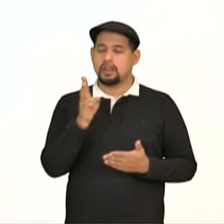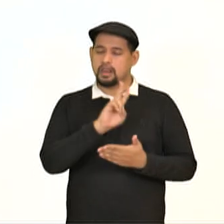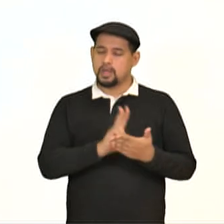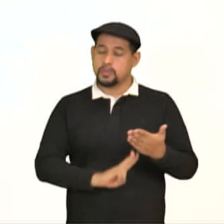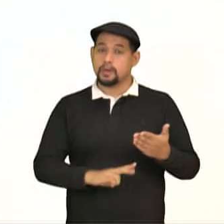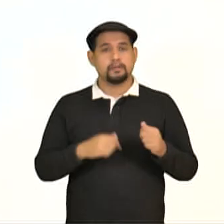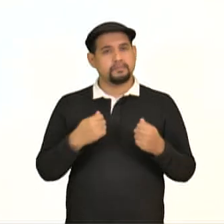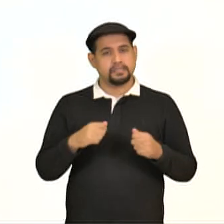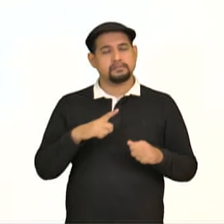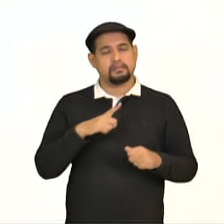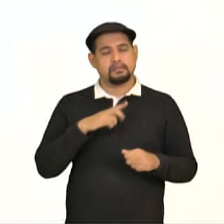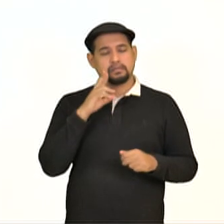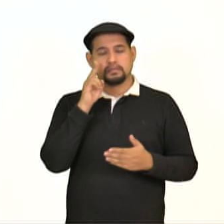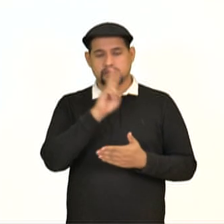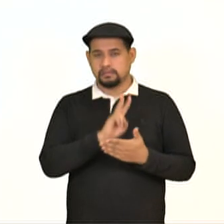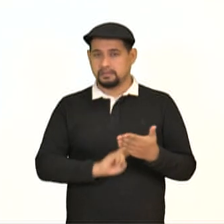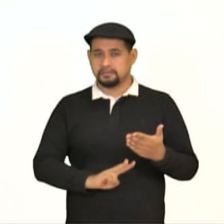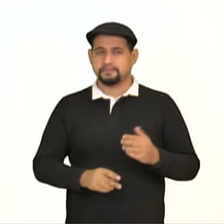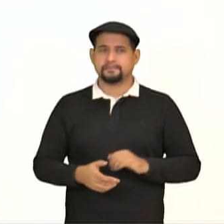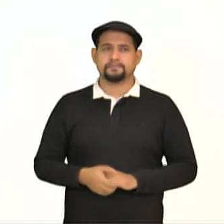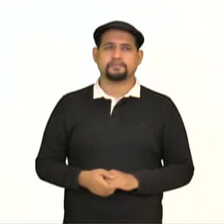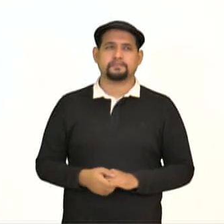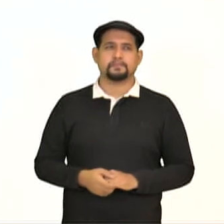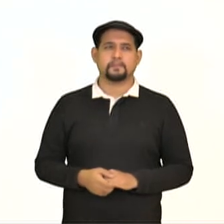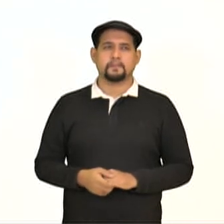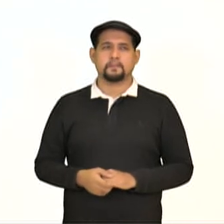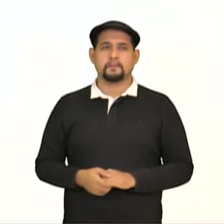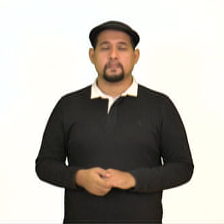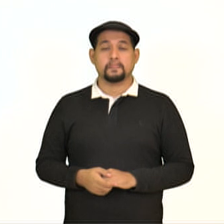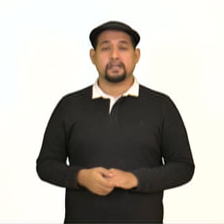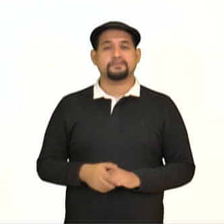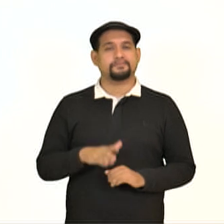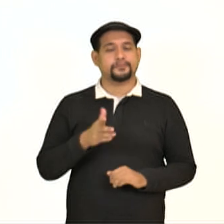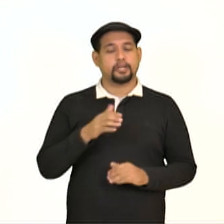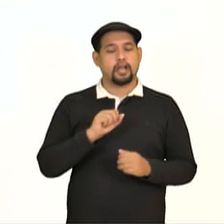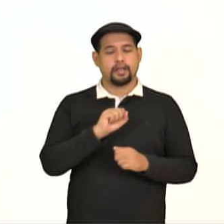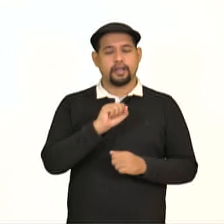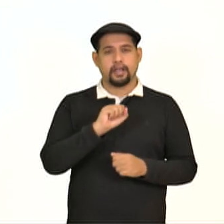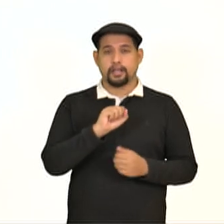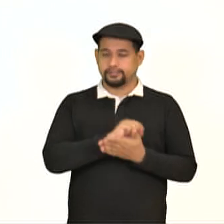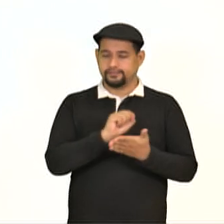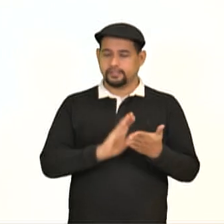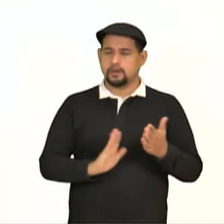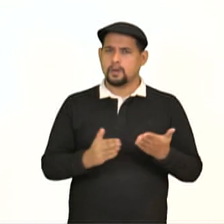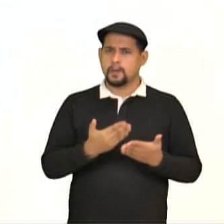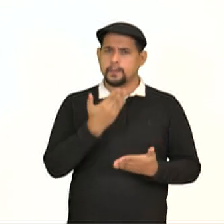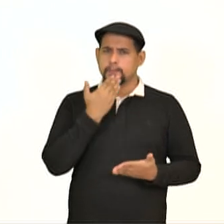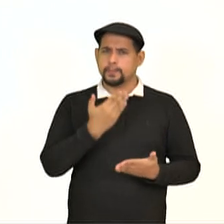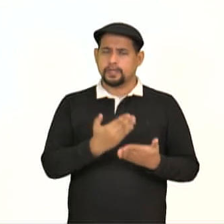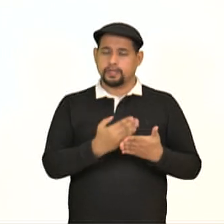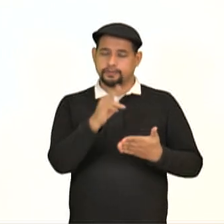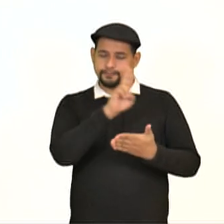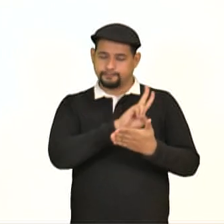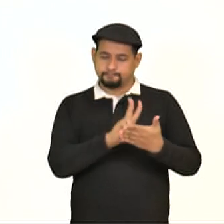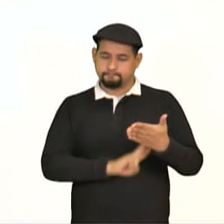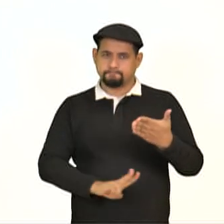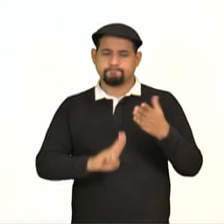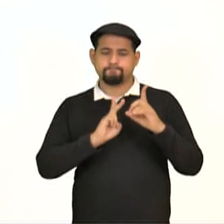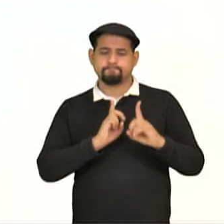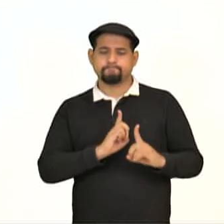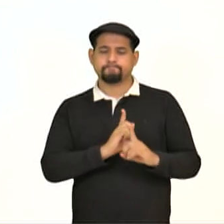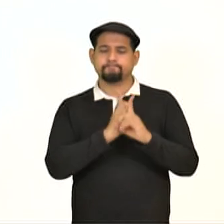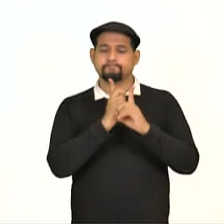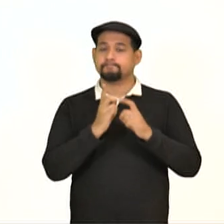leitor tem acesso, né? Vamos já para a segunda atividade. Eu vou pedir para vocês lerem esse fragmento e localizar